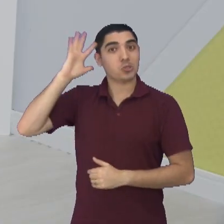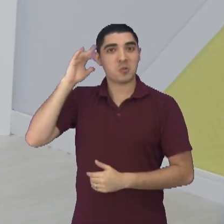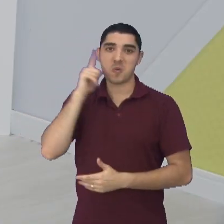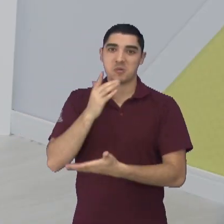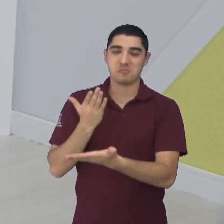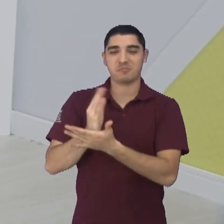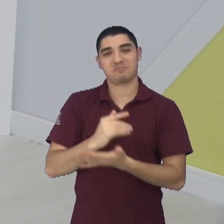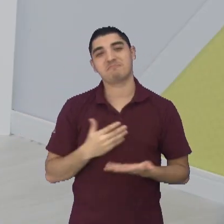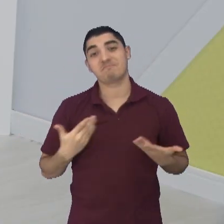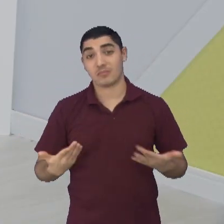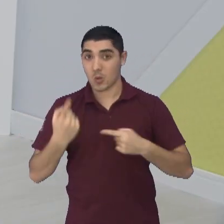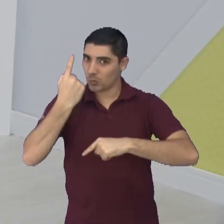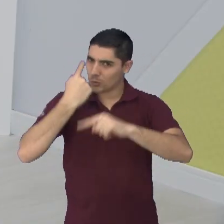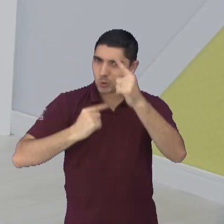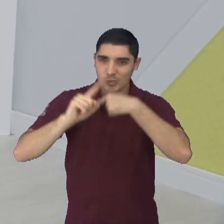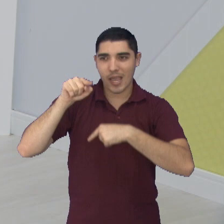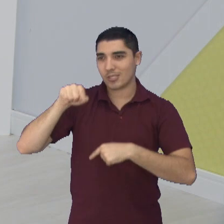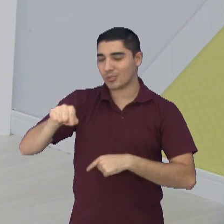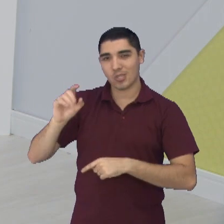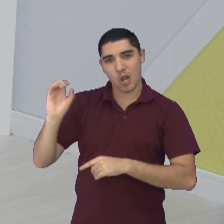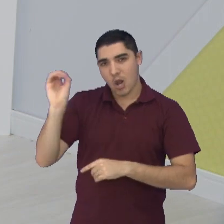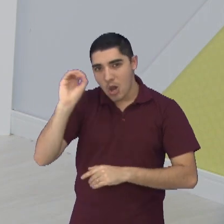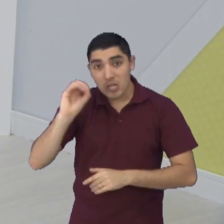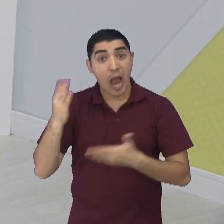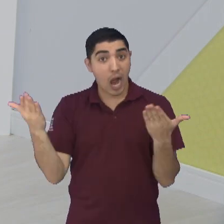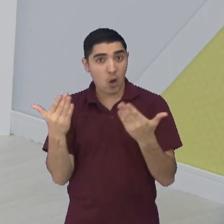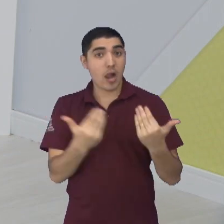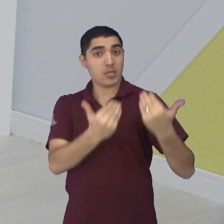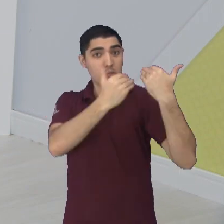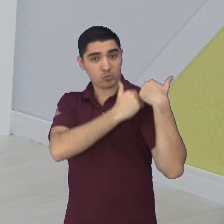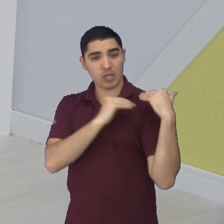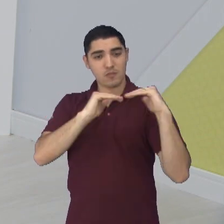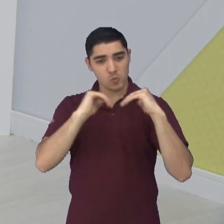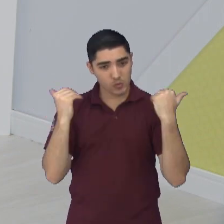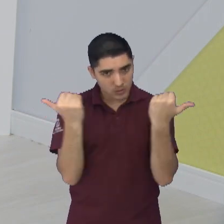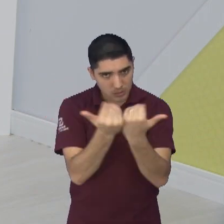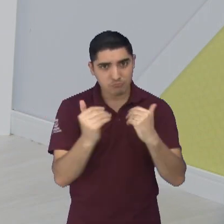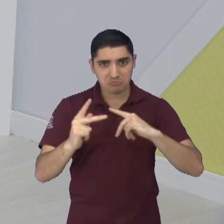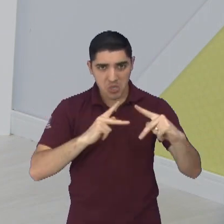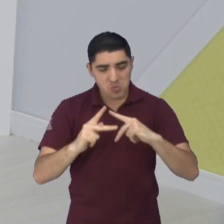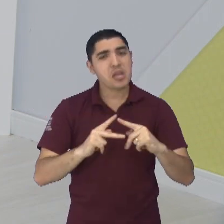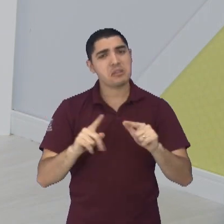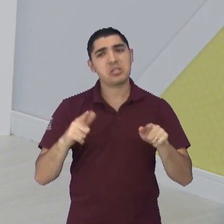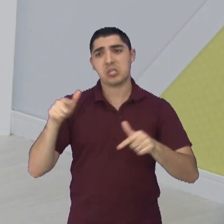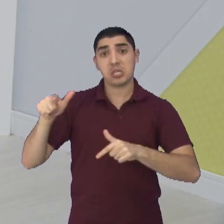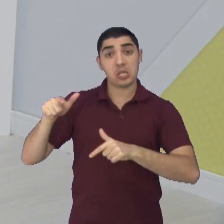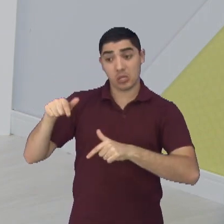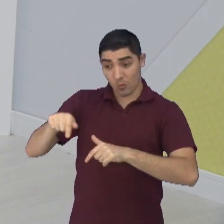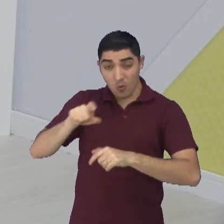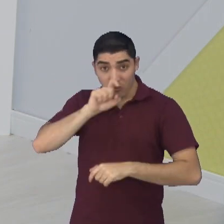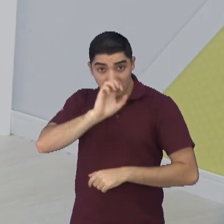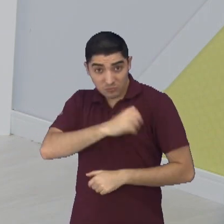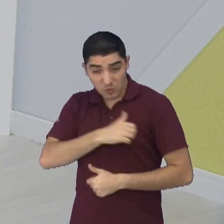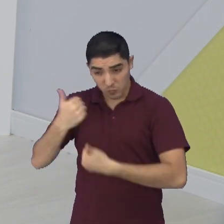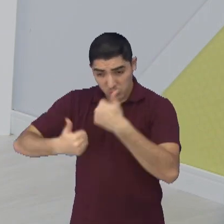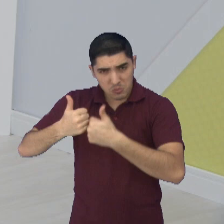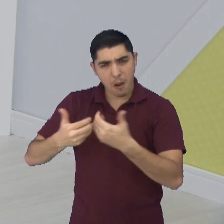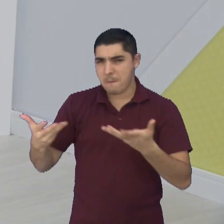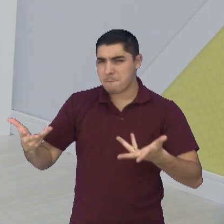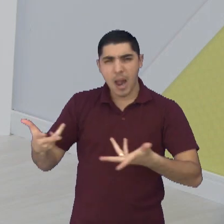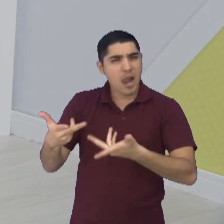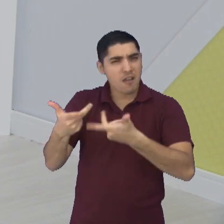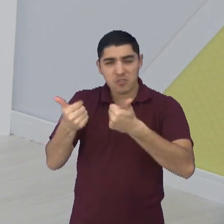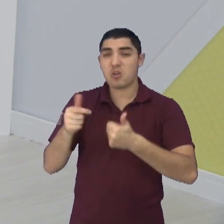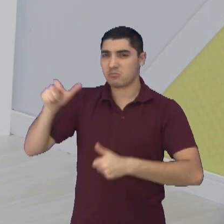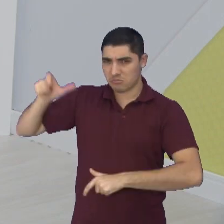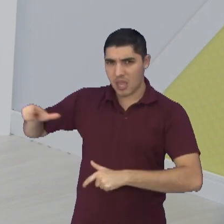que agora, repito, vai comandar também o Martins Pereira e já está fazendo um trabalho sensacional com o futebol, não tenho dúvida, são